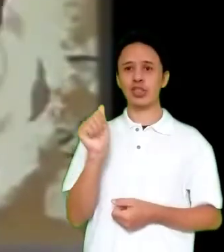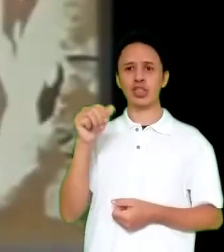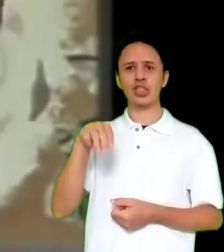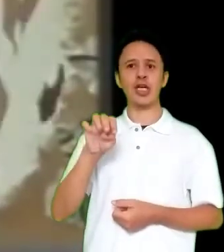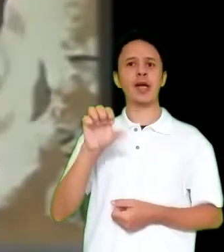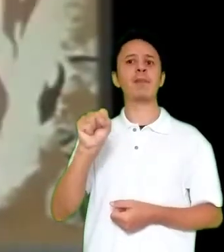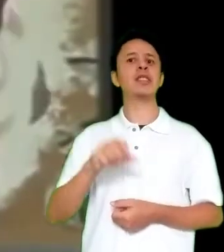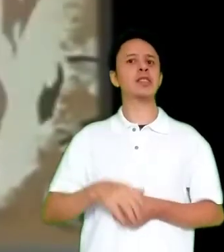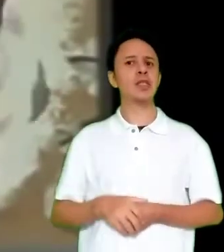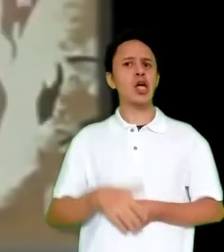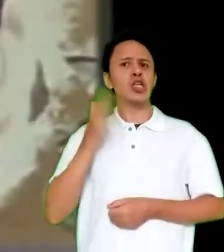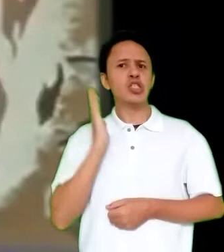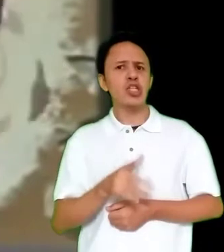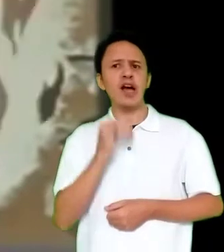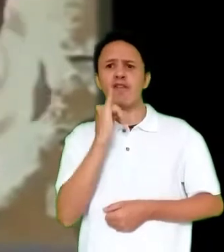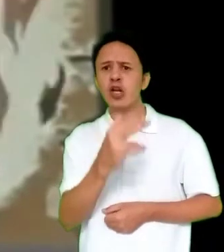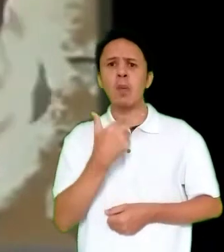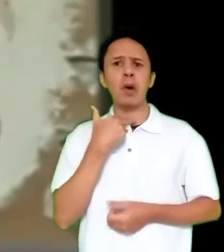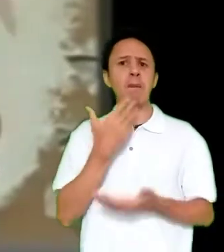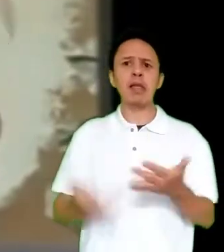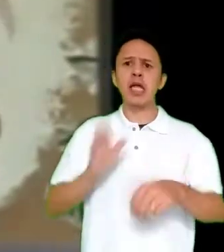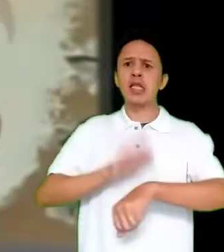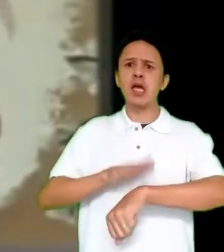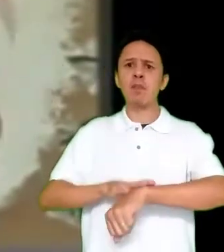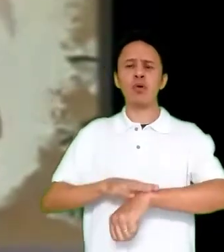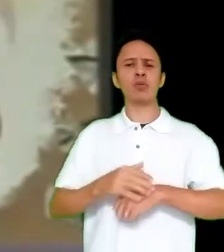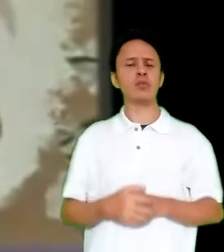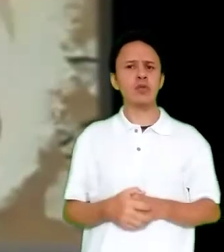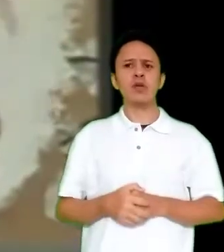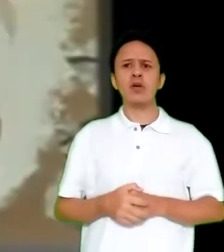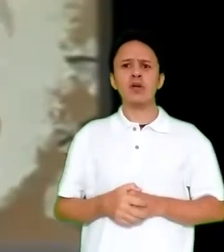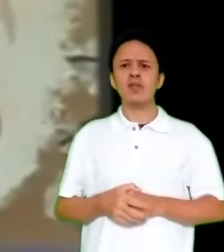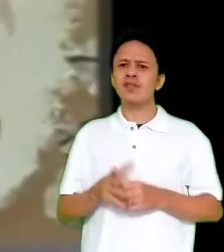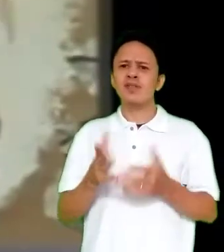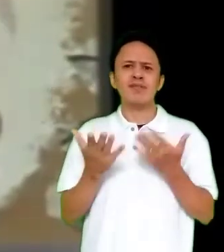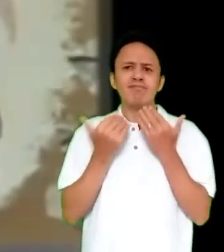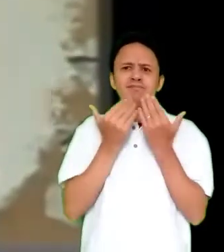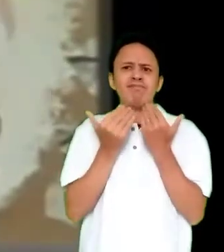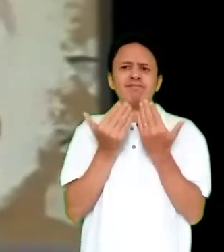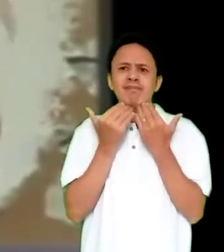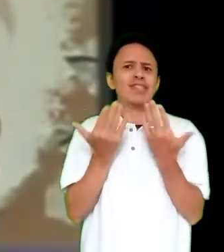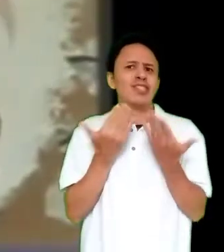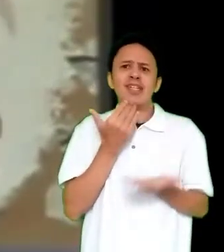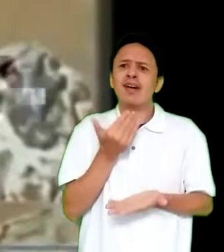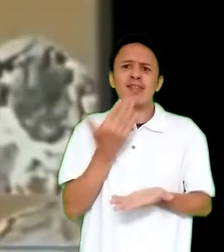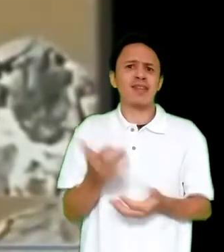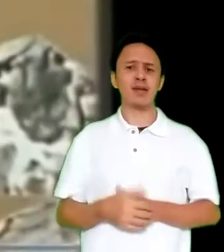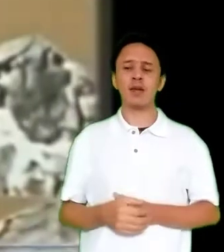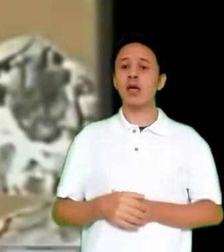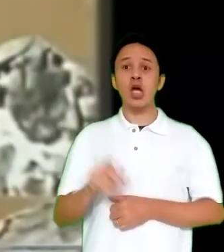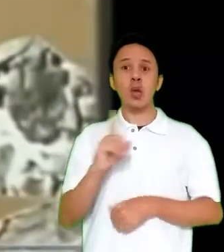James Watt, quantas vezes já lhe disse para não perder seu tempo? Você não servirá para nada,